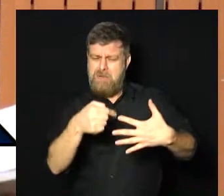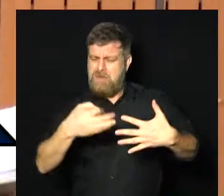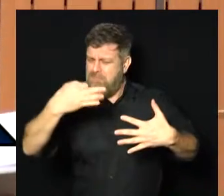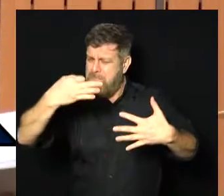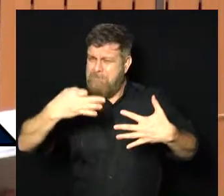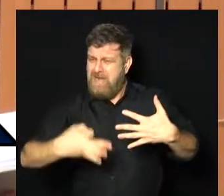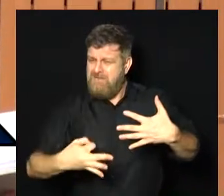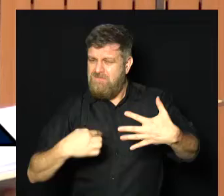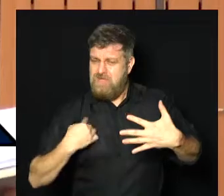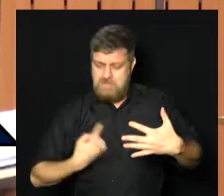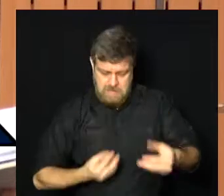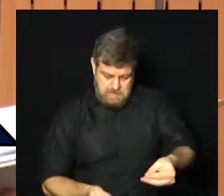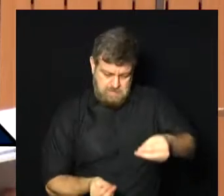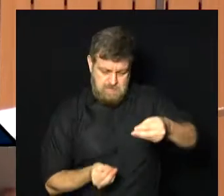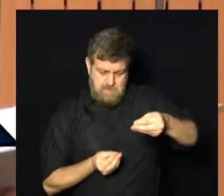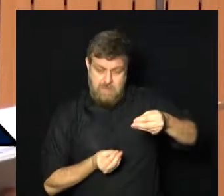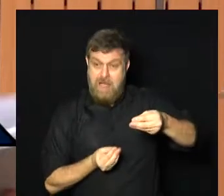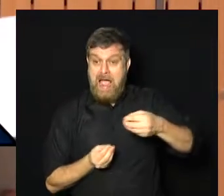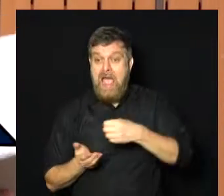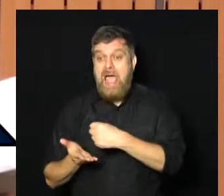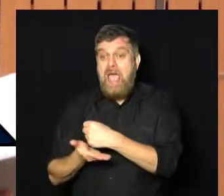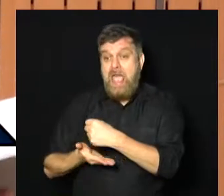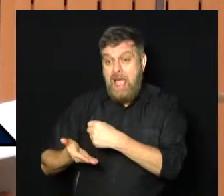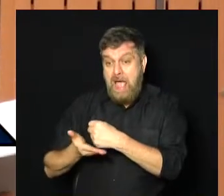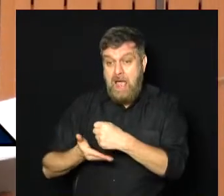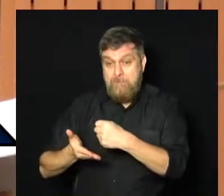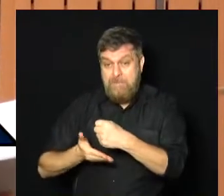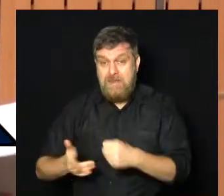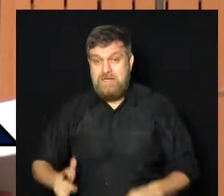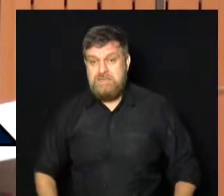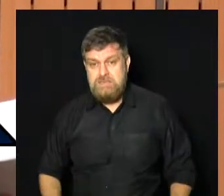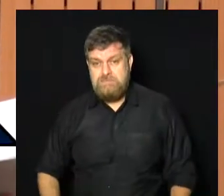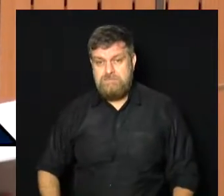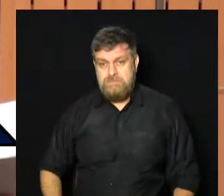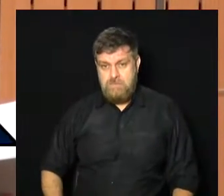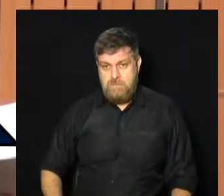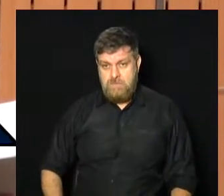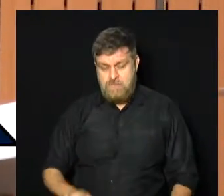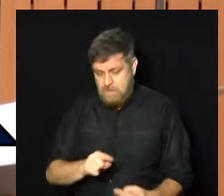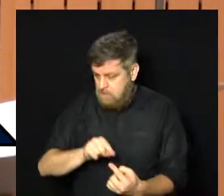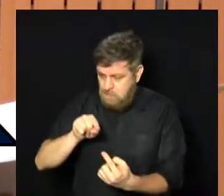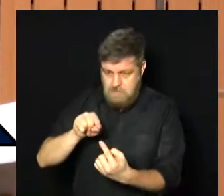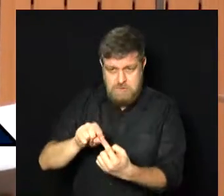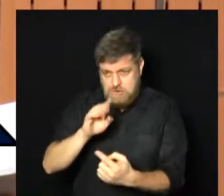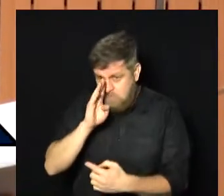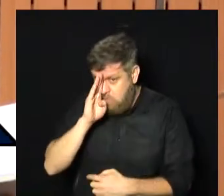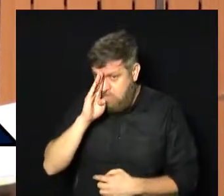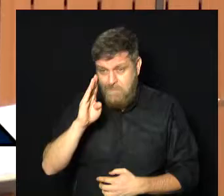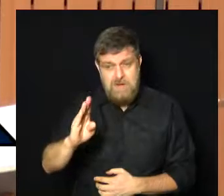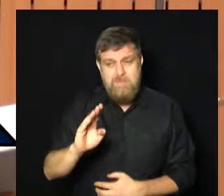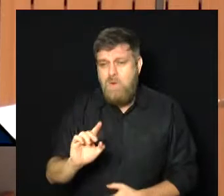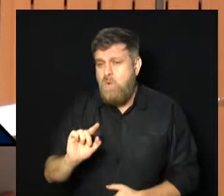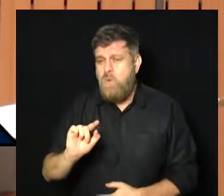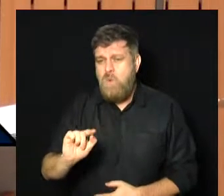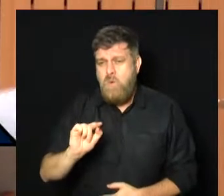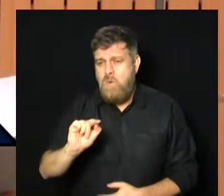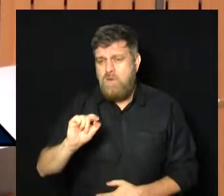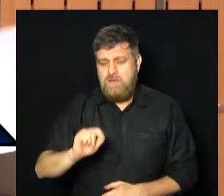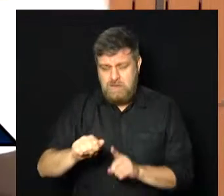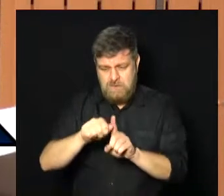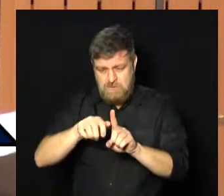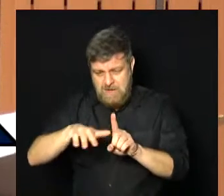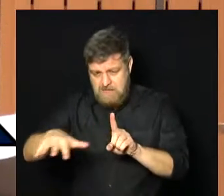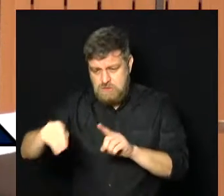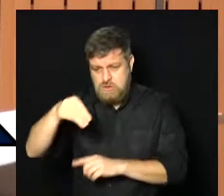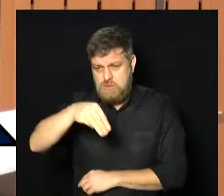que dá base jurídica para a principal reivindicação dos agentes e das